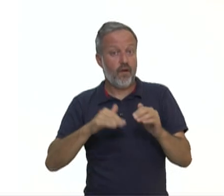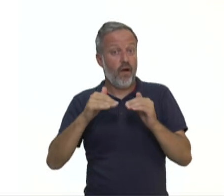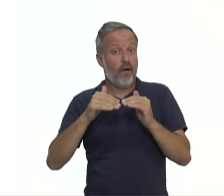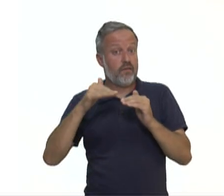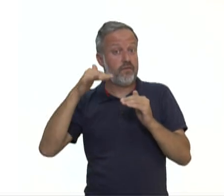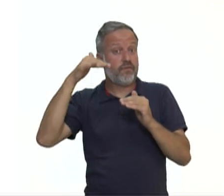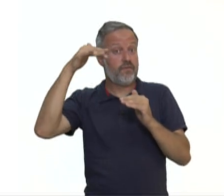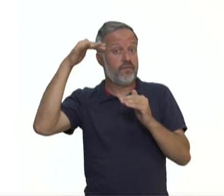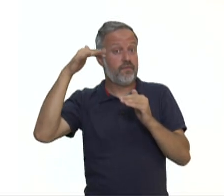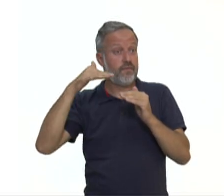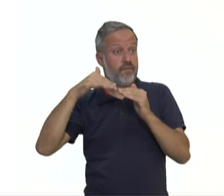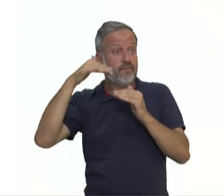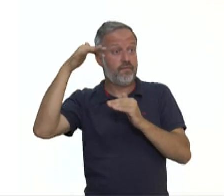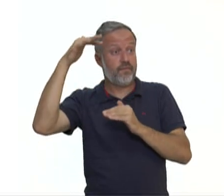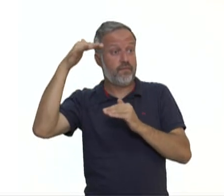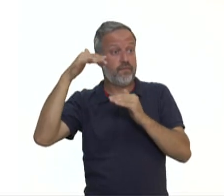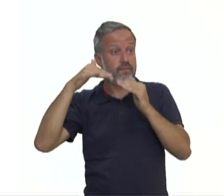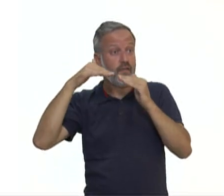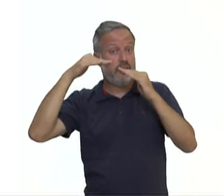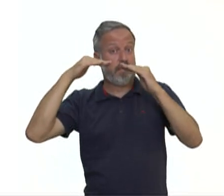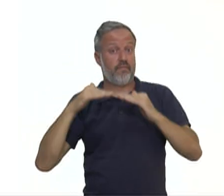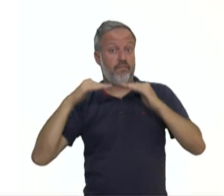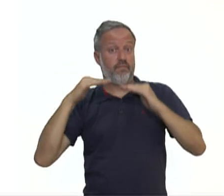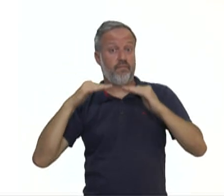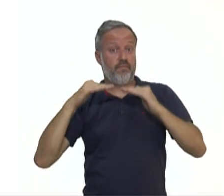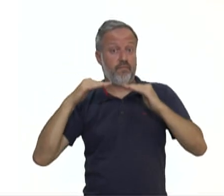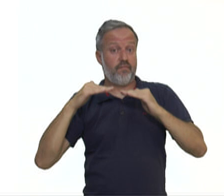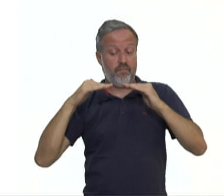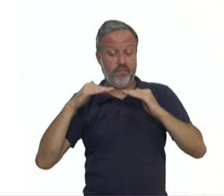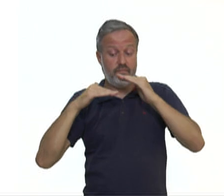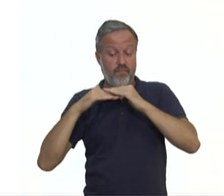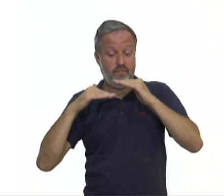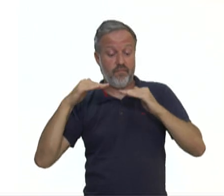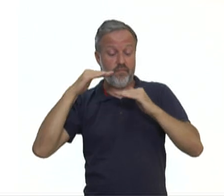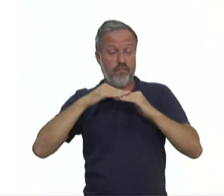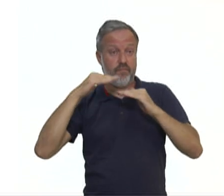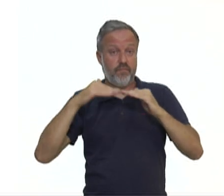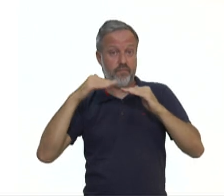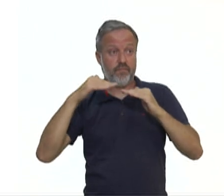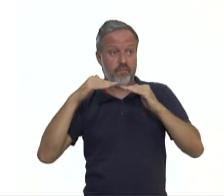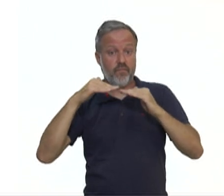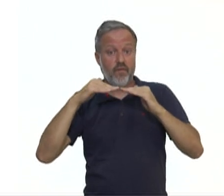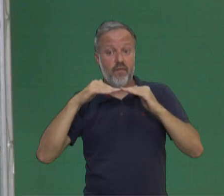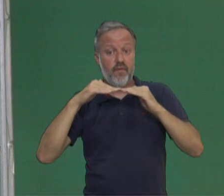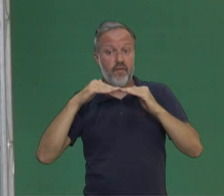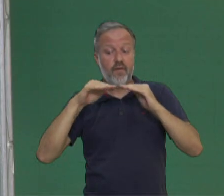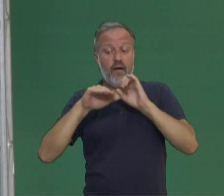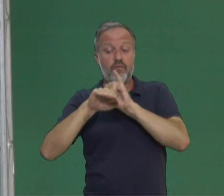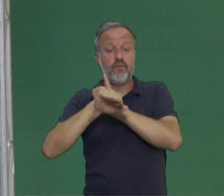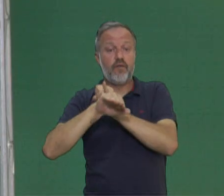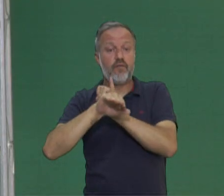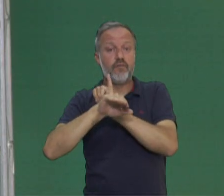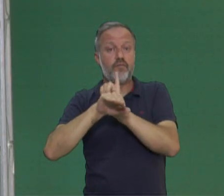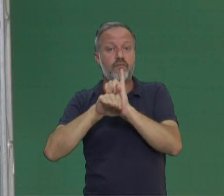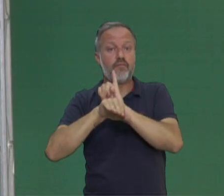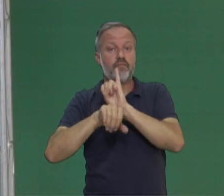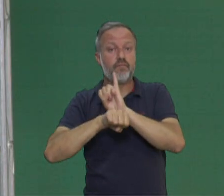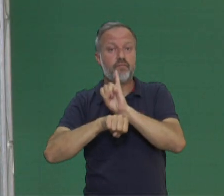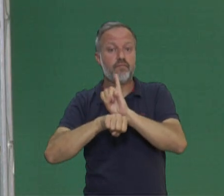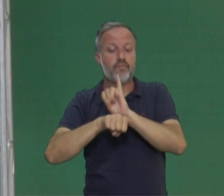que em condições naturais raramente formam íons, ou seja, mudam o número de elétrons. São